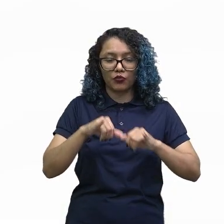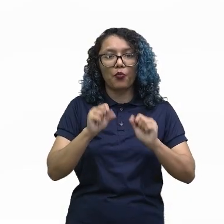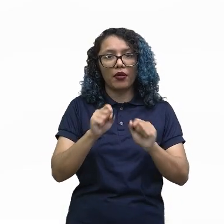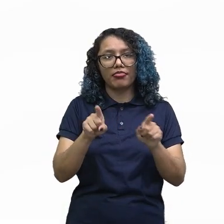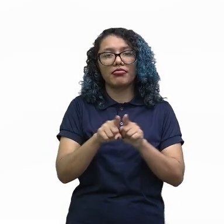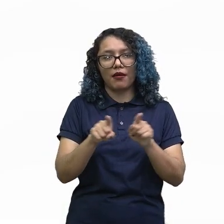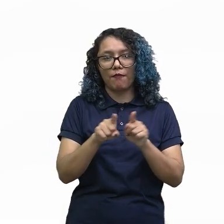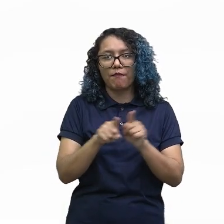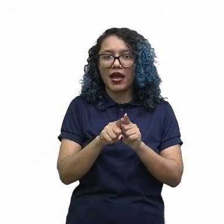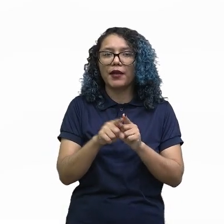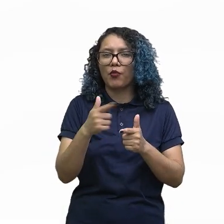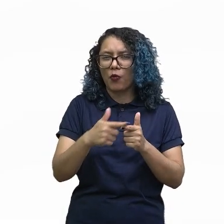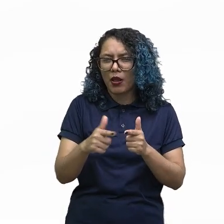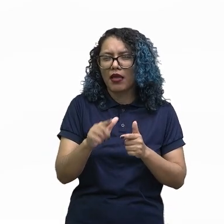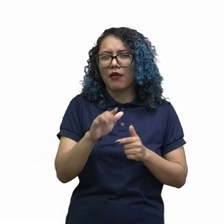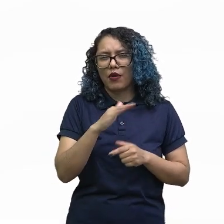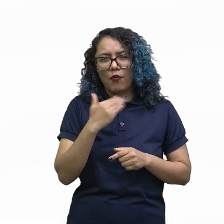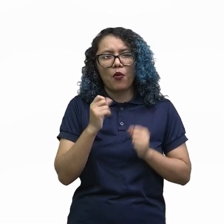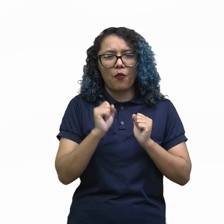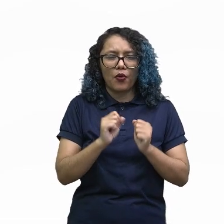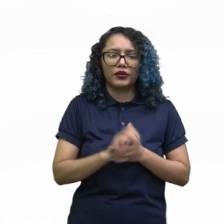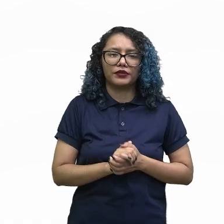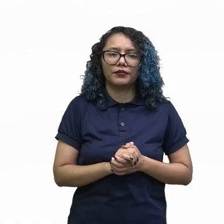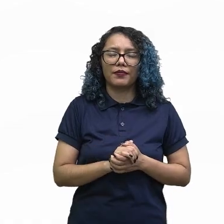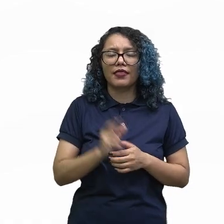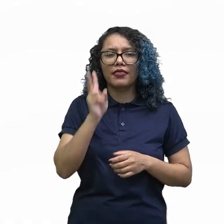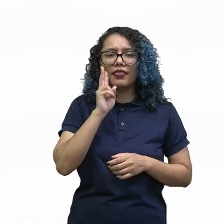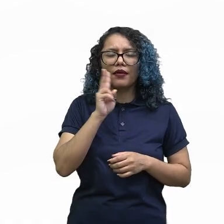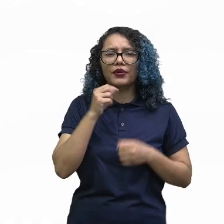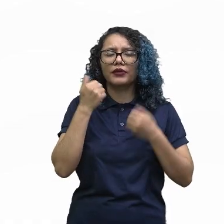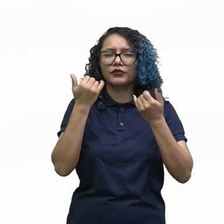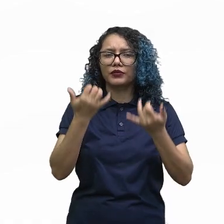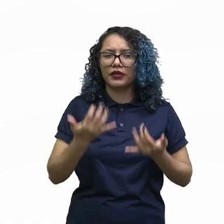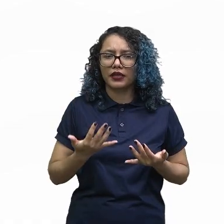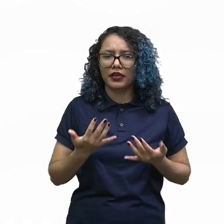continuidade. Lembra daquela